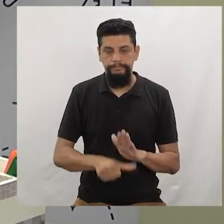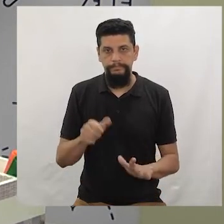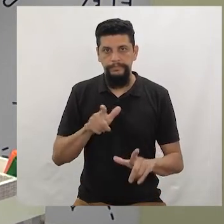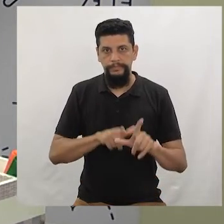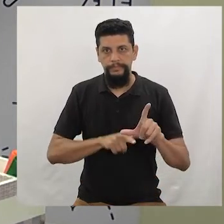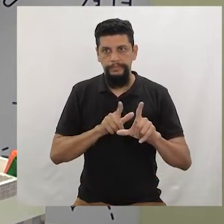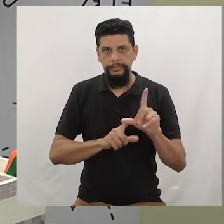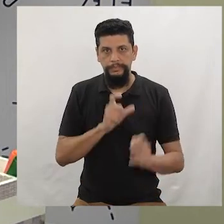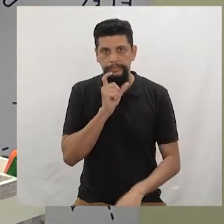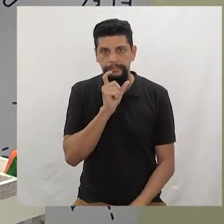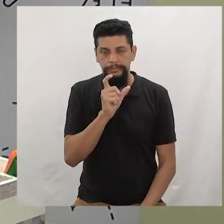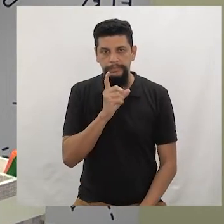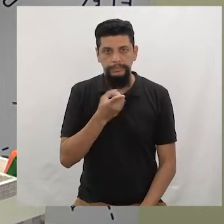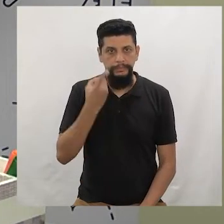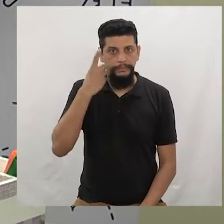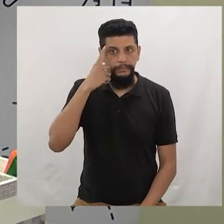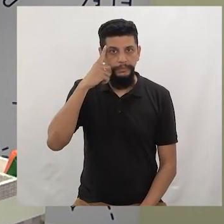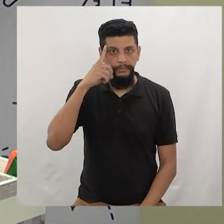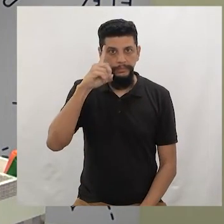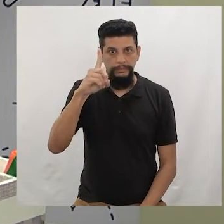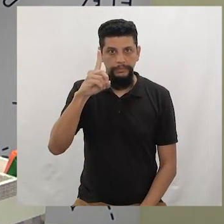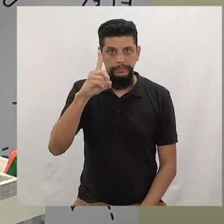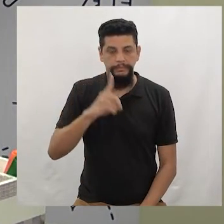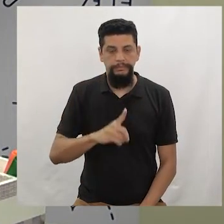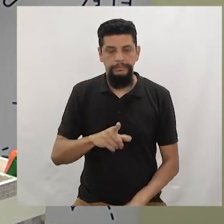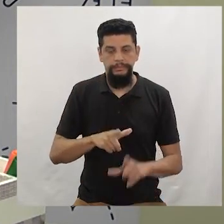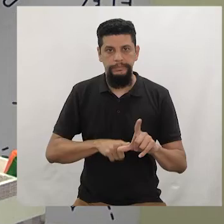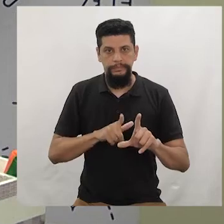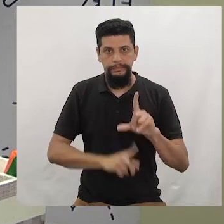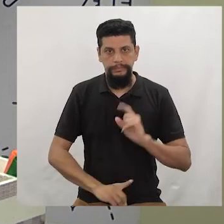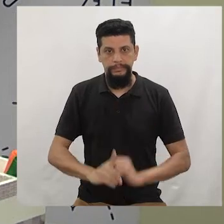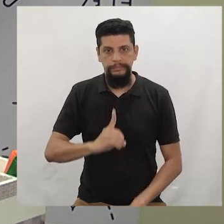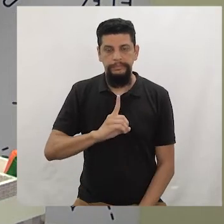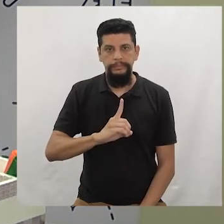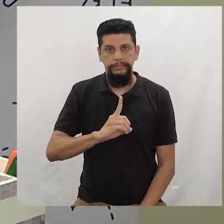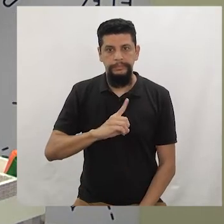a primeira letra da palavra dia é a letra D.